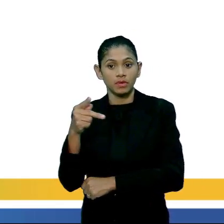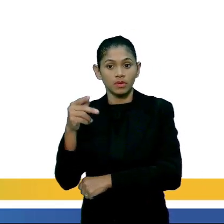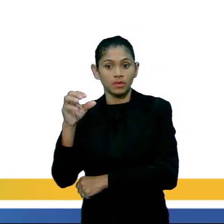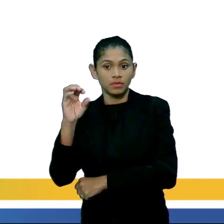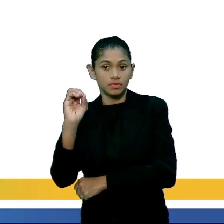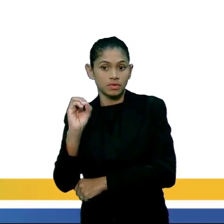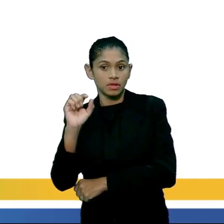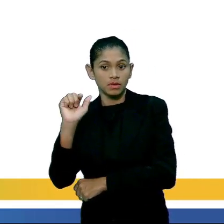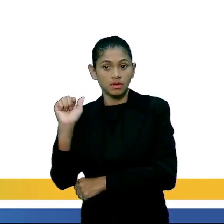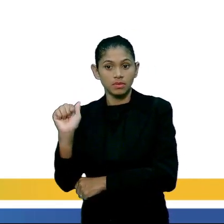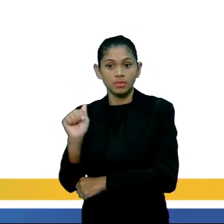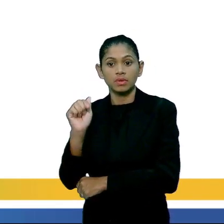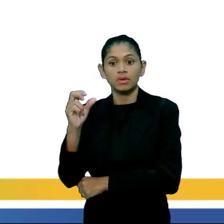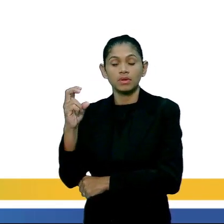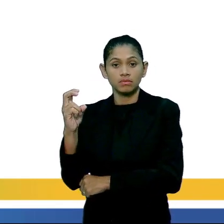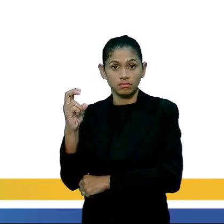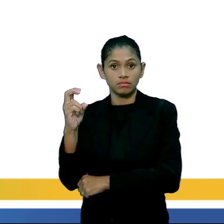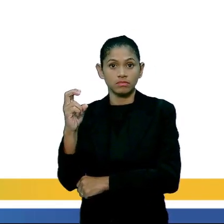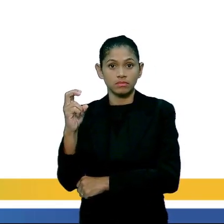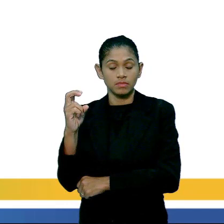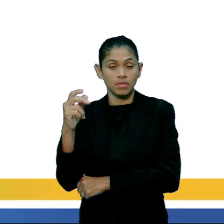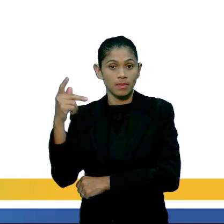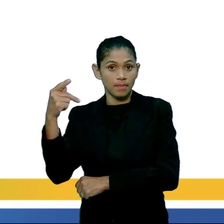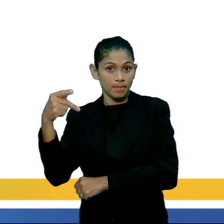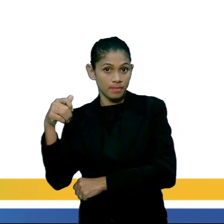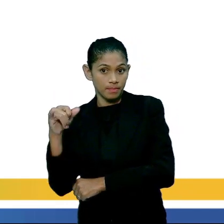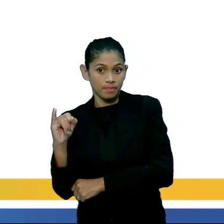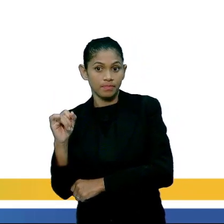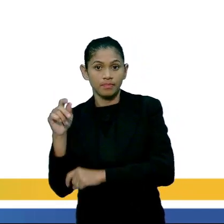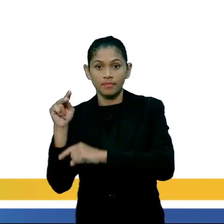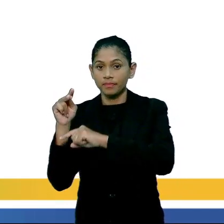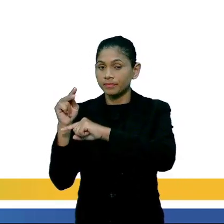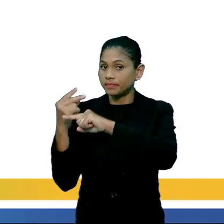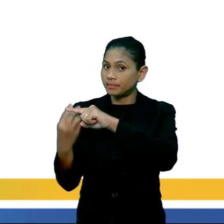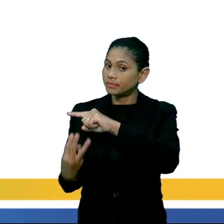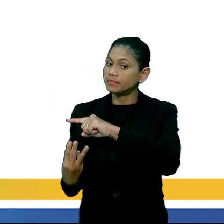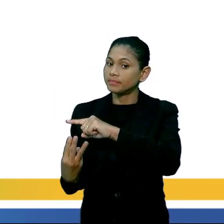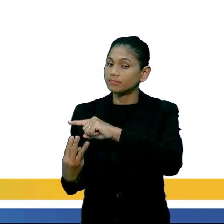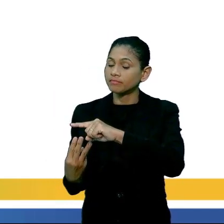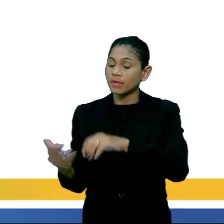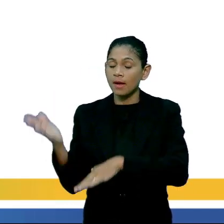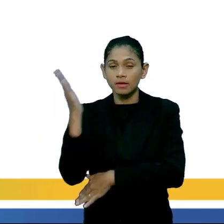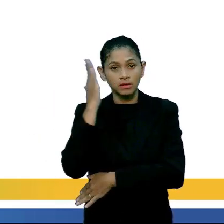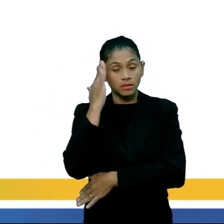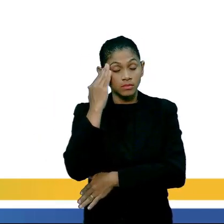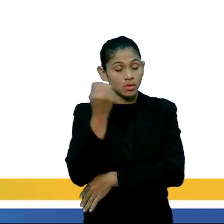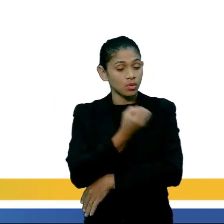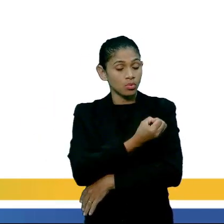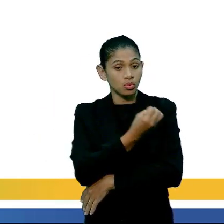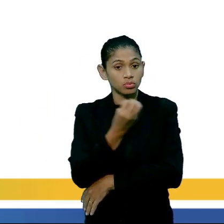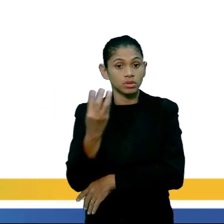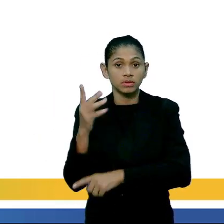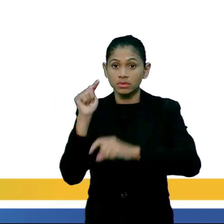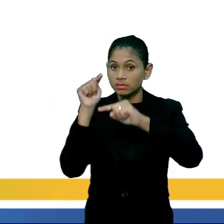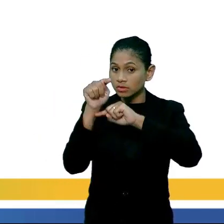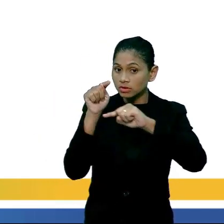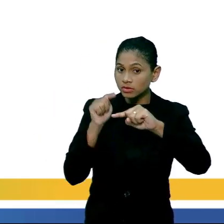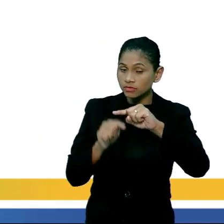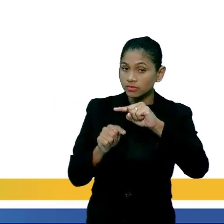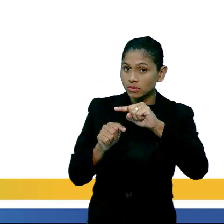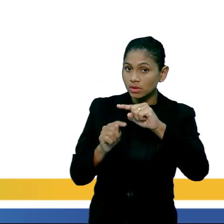meio π sobre 3. Para saber quantas esferas poderão ser obtidas, vamos dividir o volume do